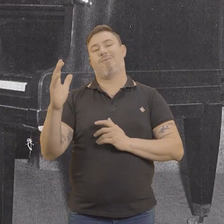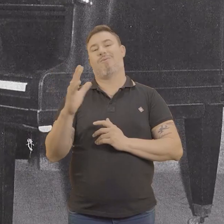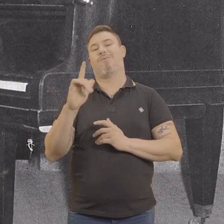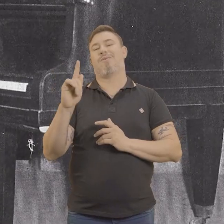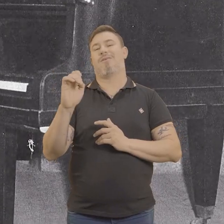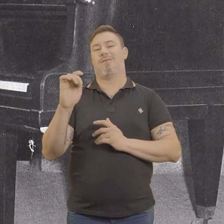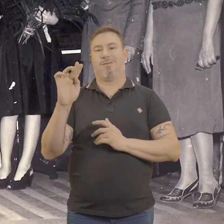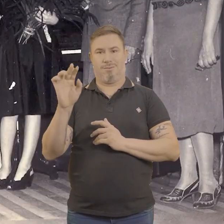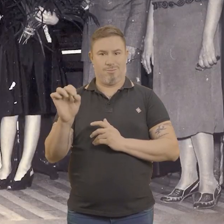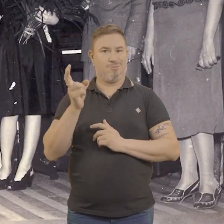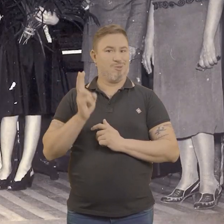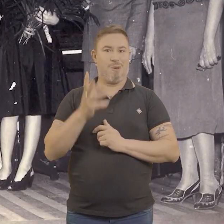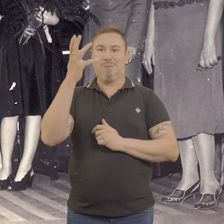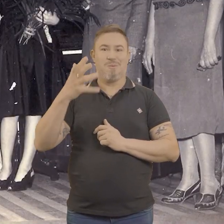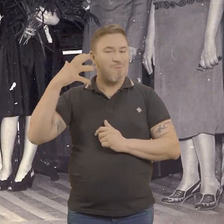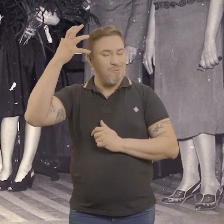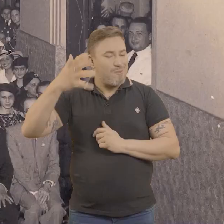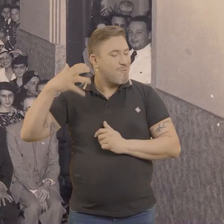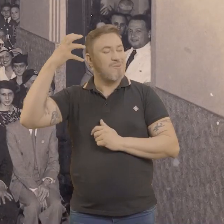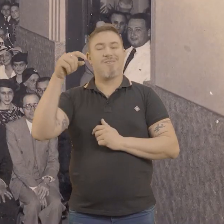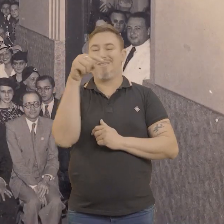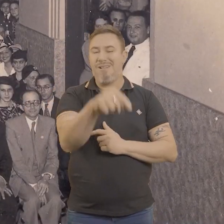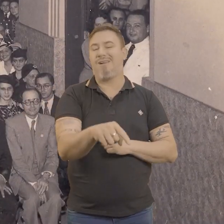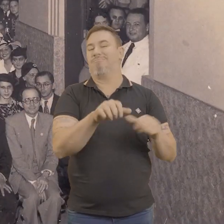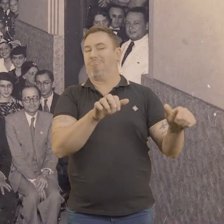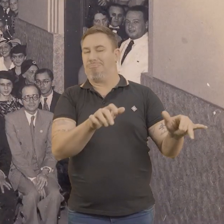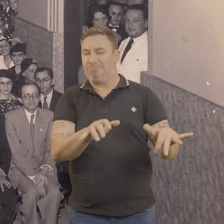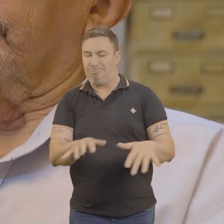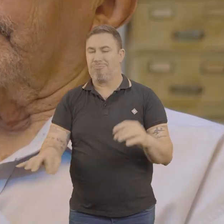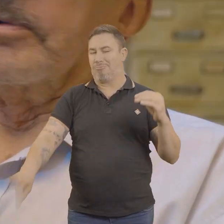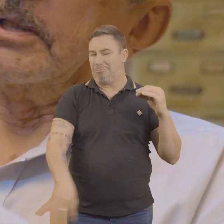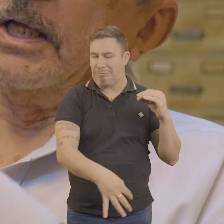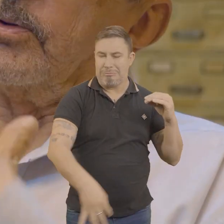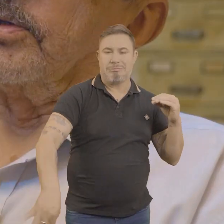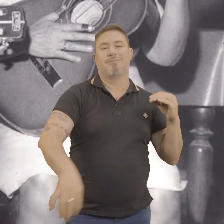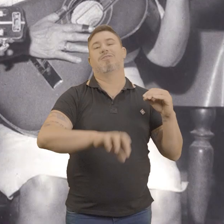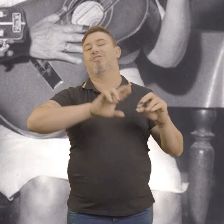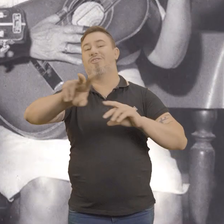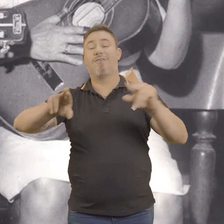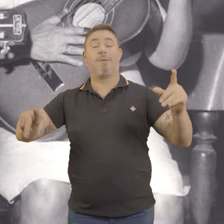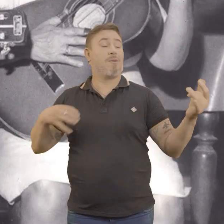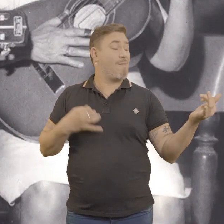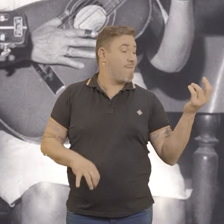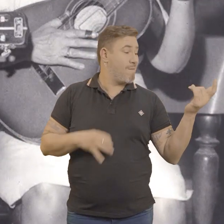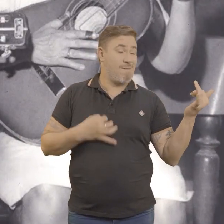música para lá, concertos e até outras coisas como cantadores de